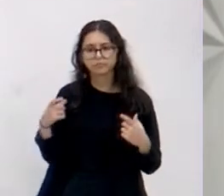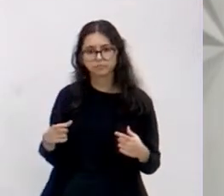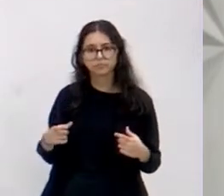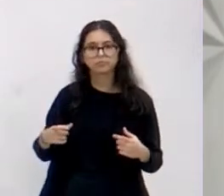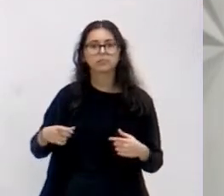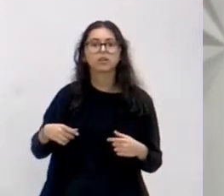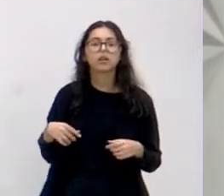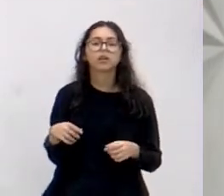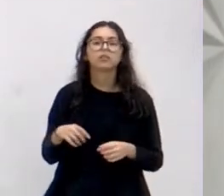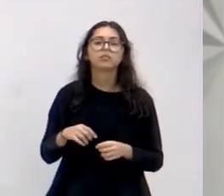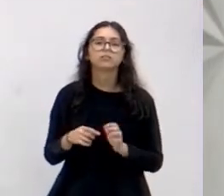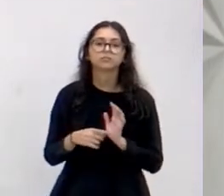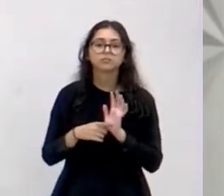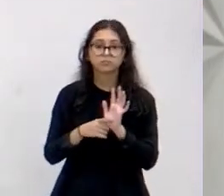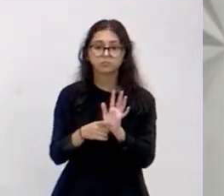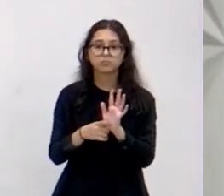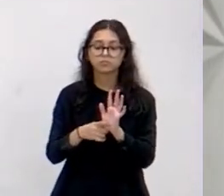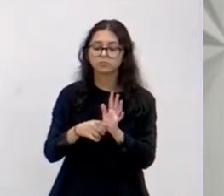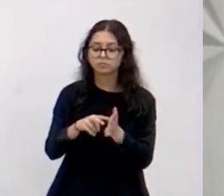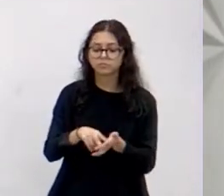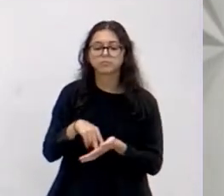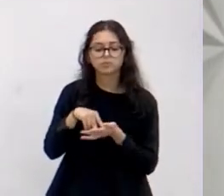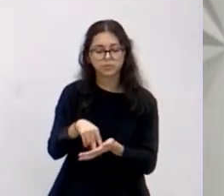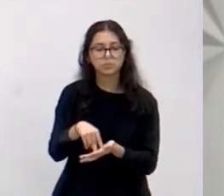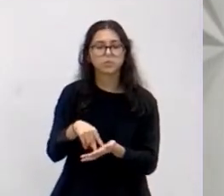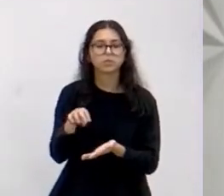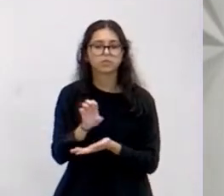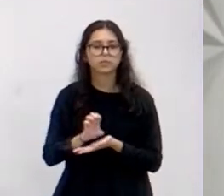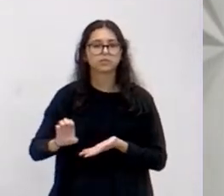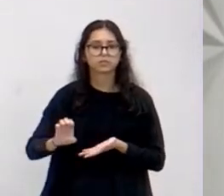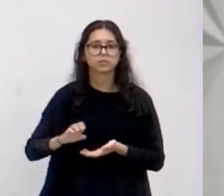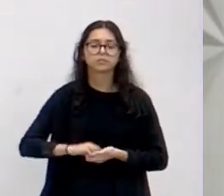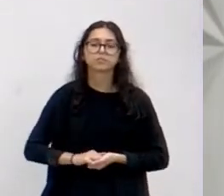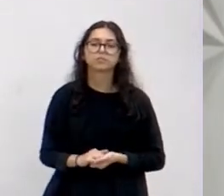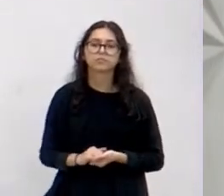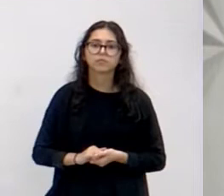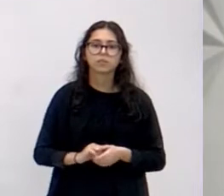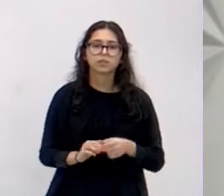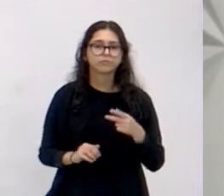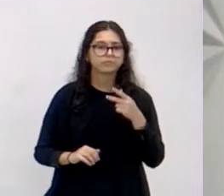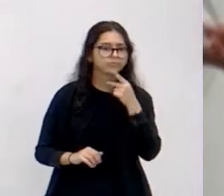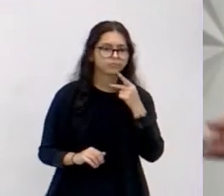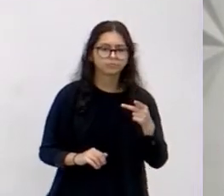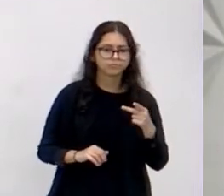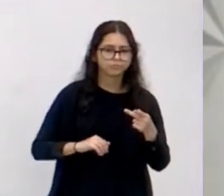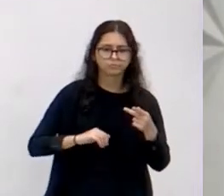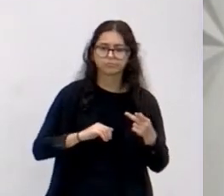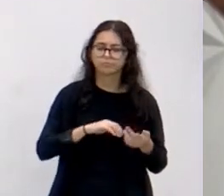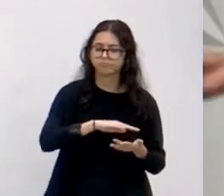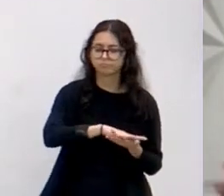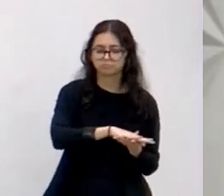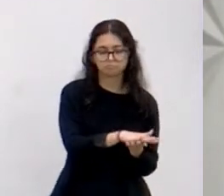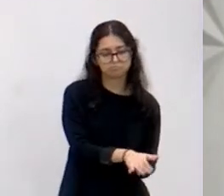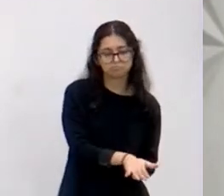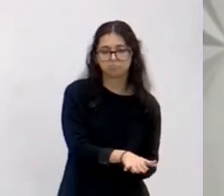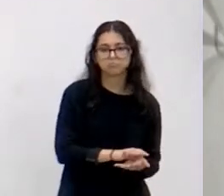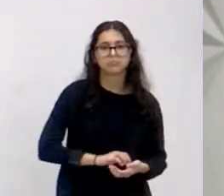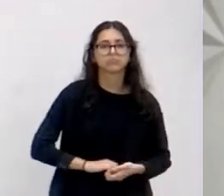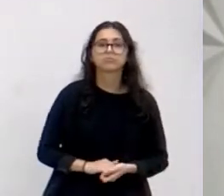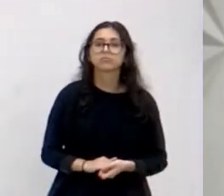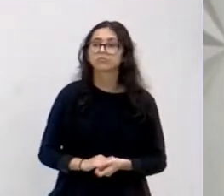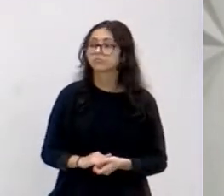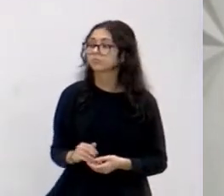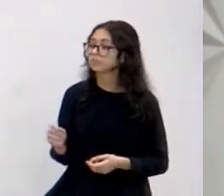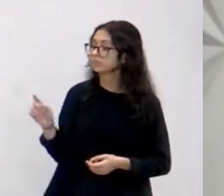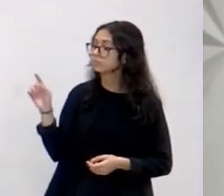imediatamente os profetas de Baal foram eliminados e Elias Então parece agradecer ao a Deus a sua